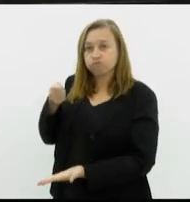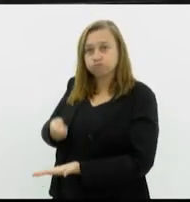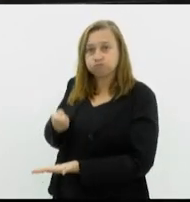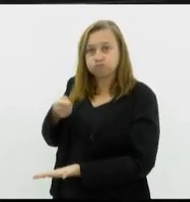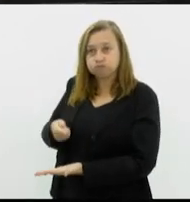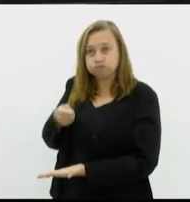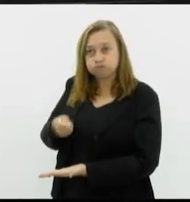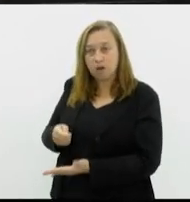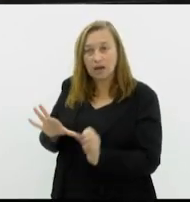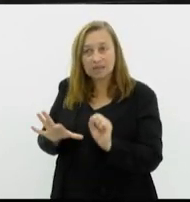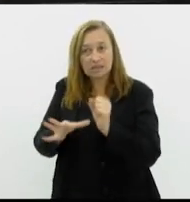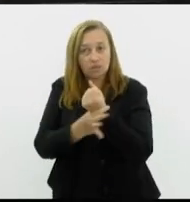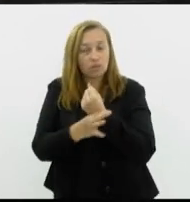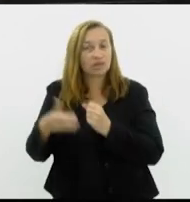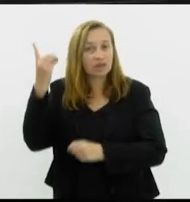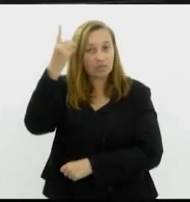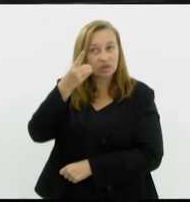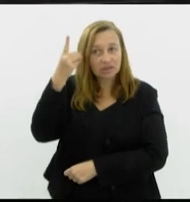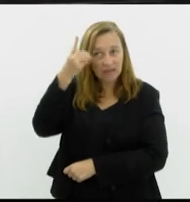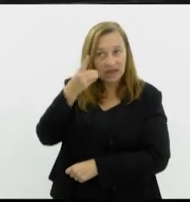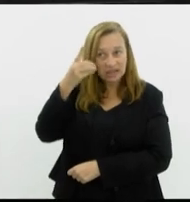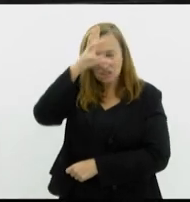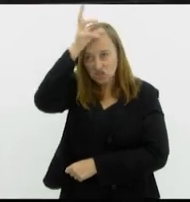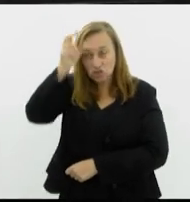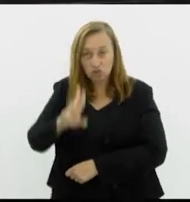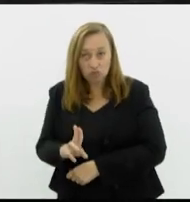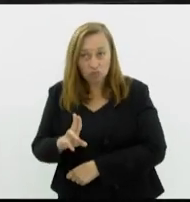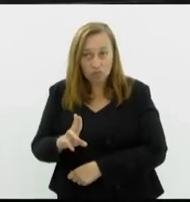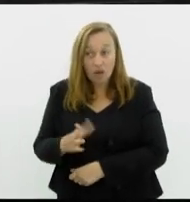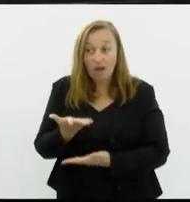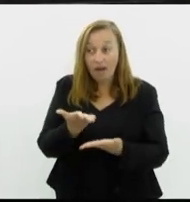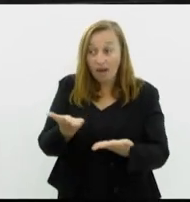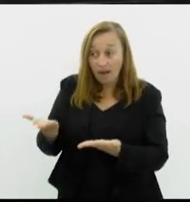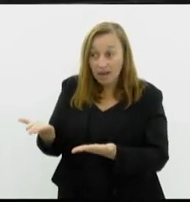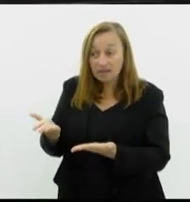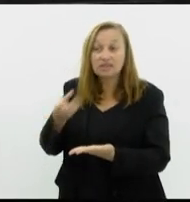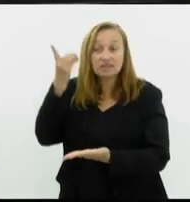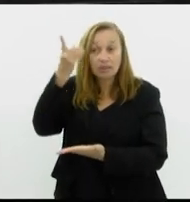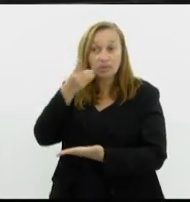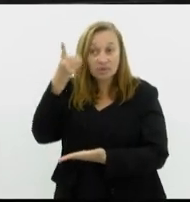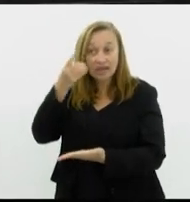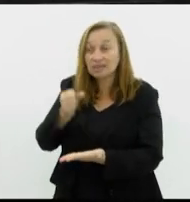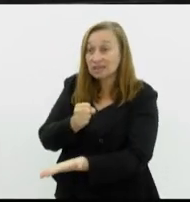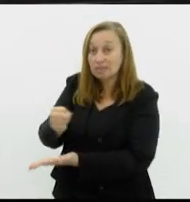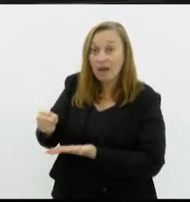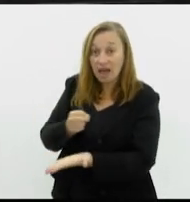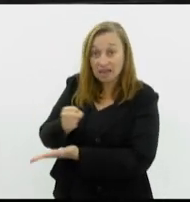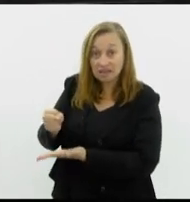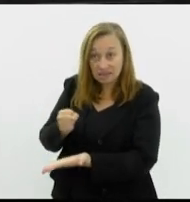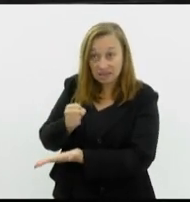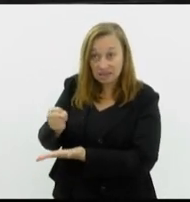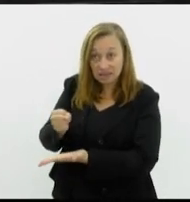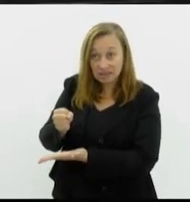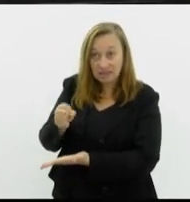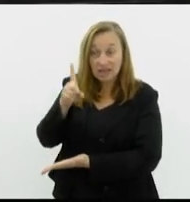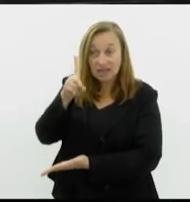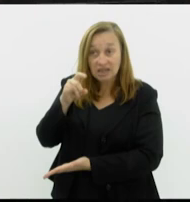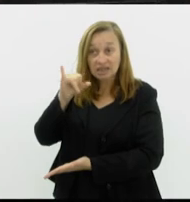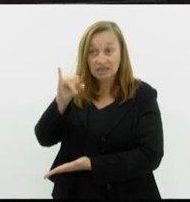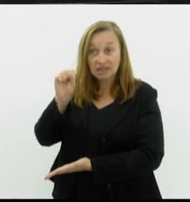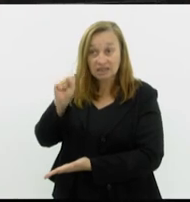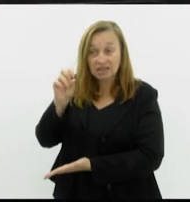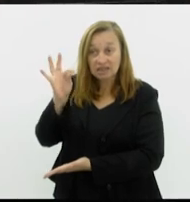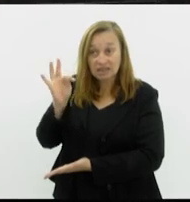garantiria, deputada Tia Ju, a esses parlamentares de base distritais terem